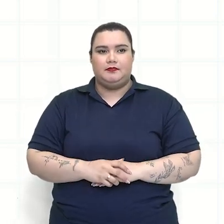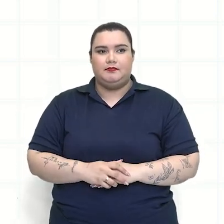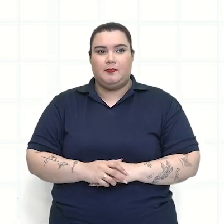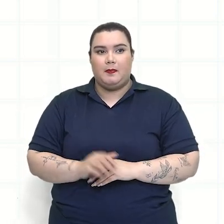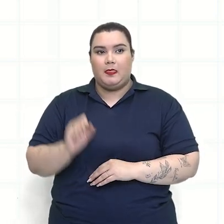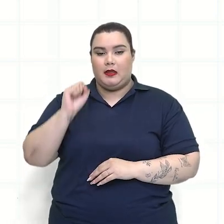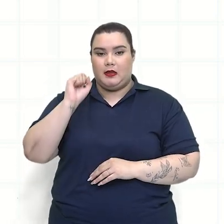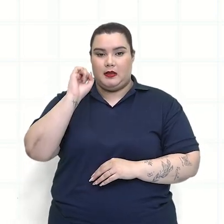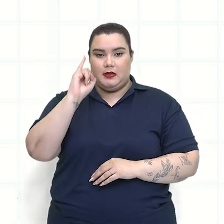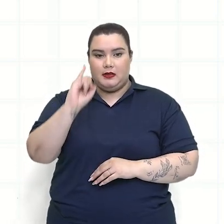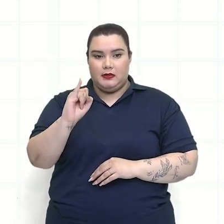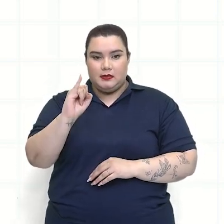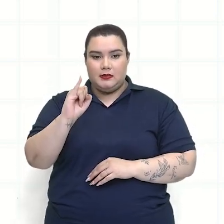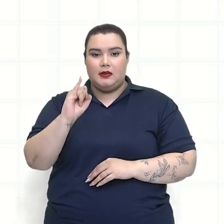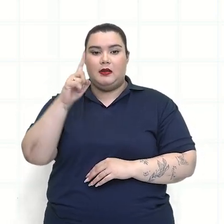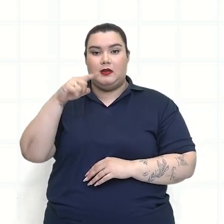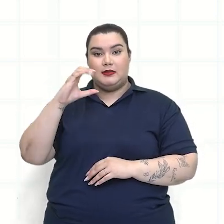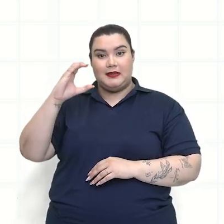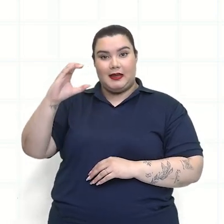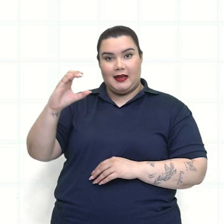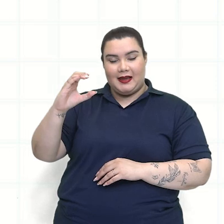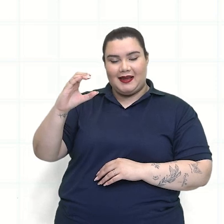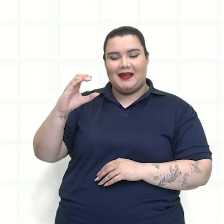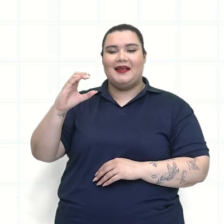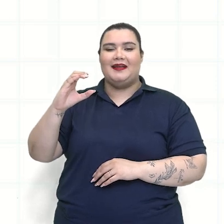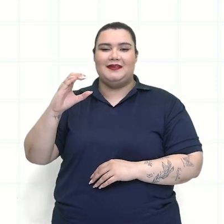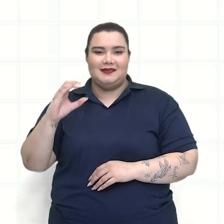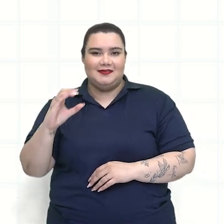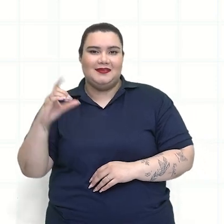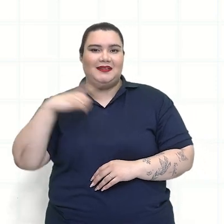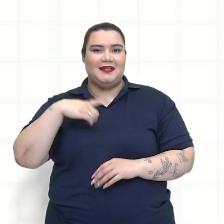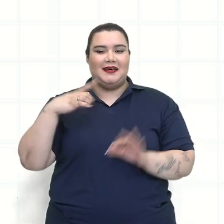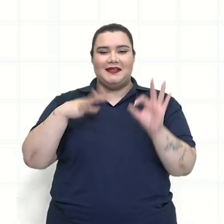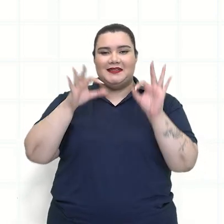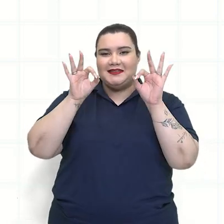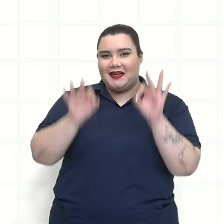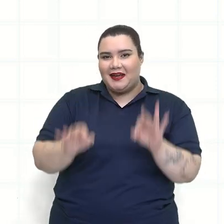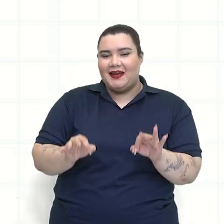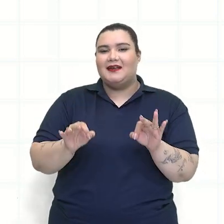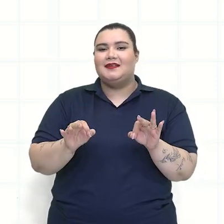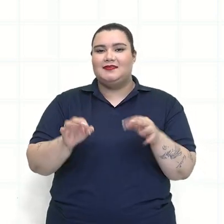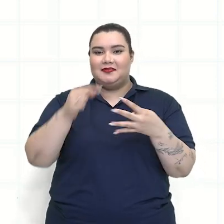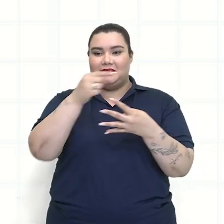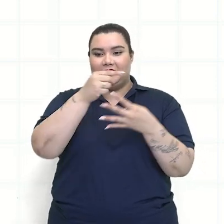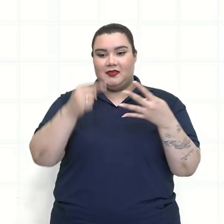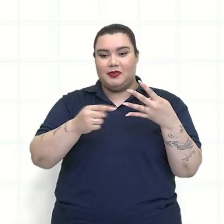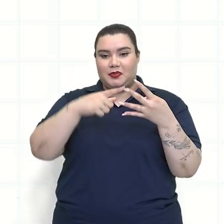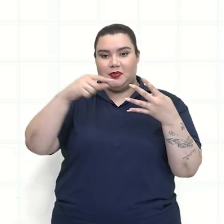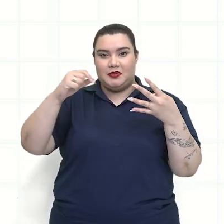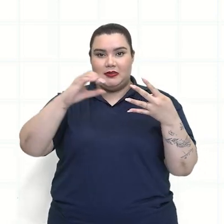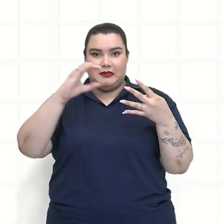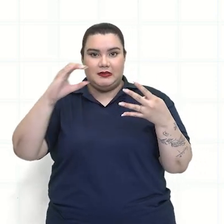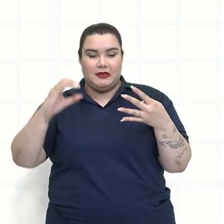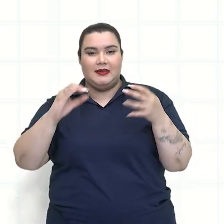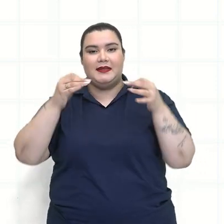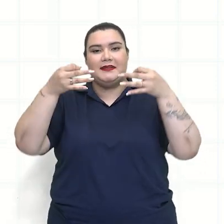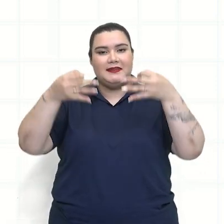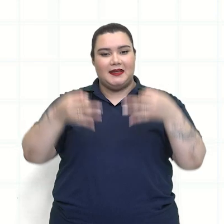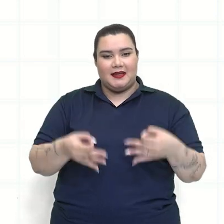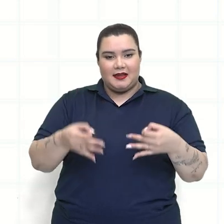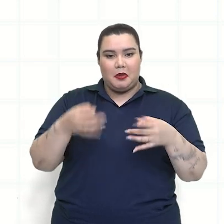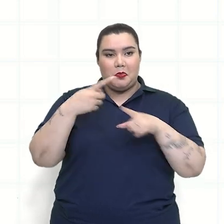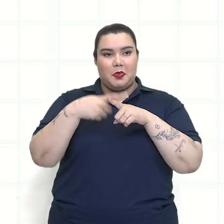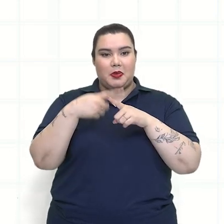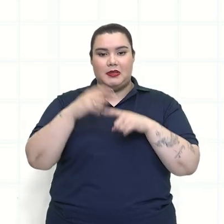Se disseram ser, claro que está correta, né? Realmente, a